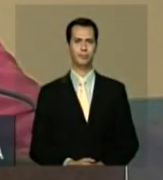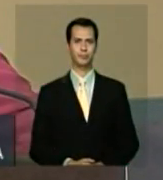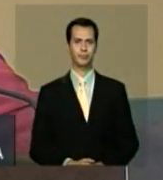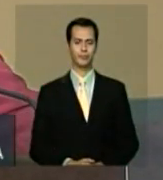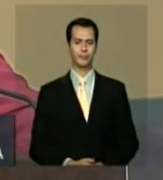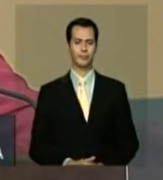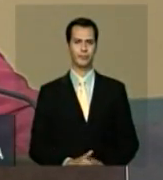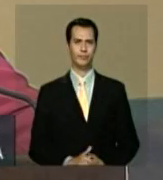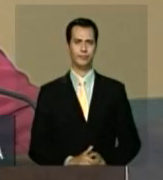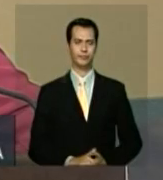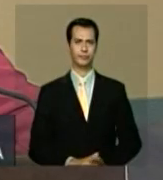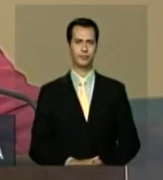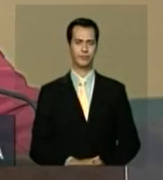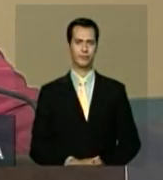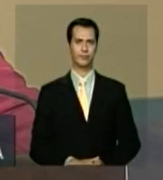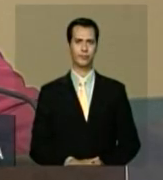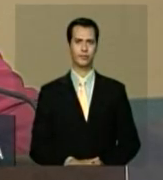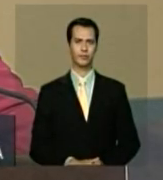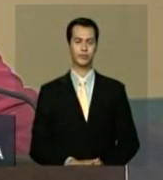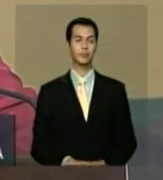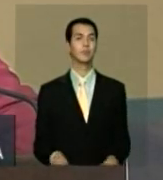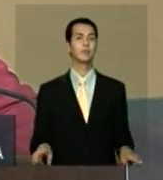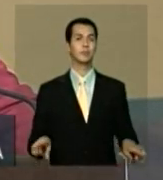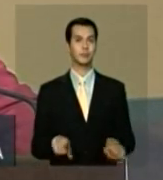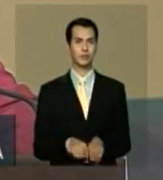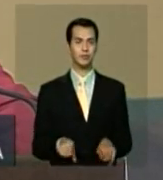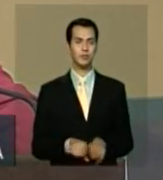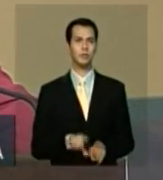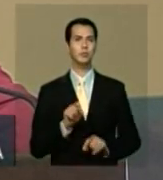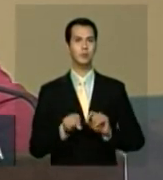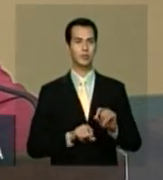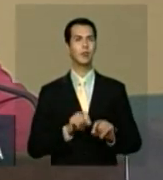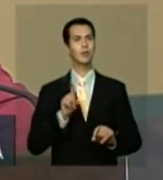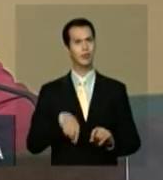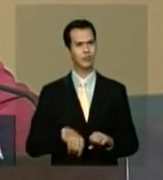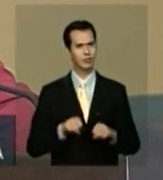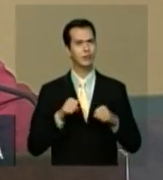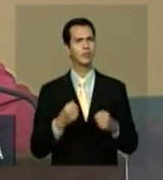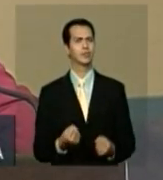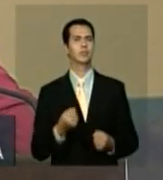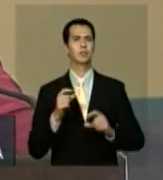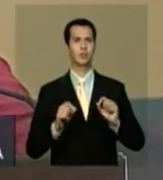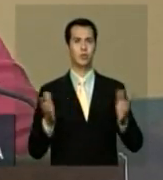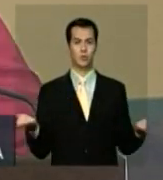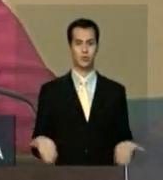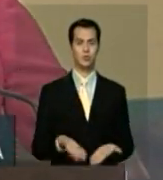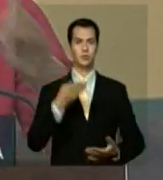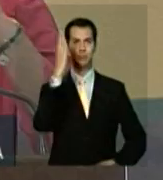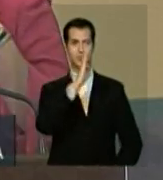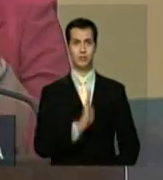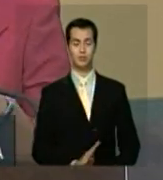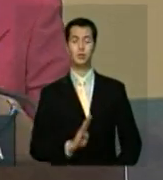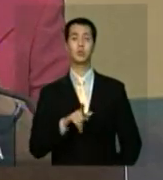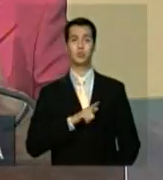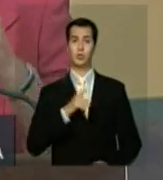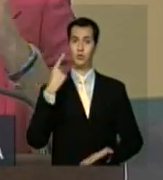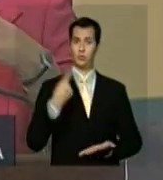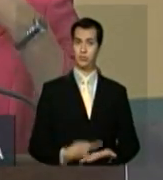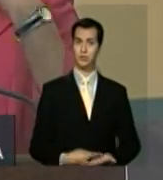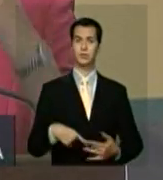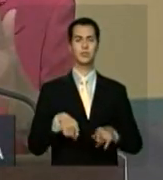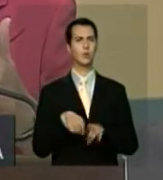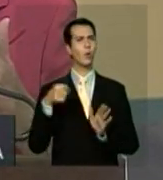é uma afirmação que o estado brasileiro tem um compromisso e o dever